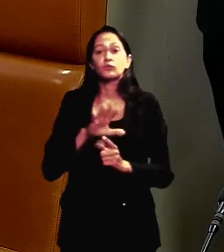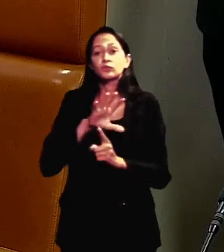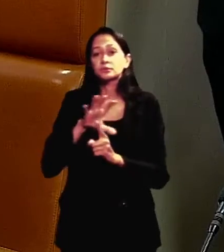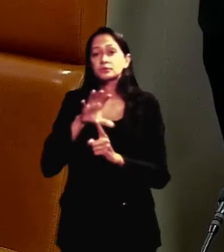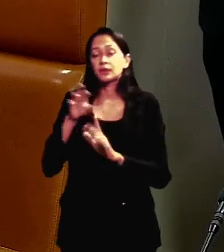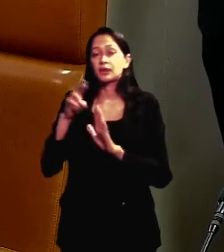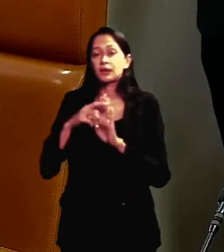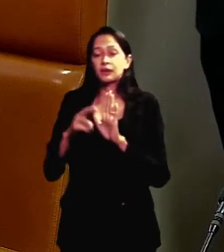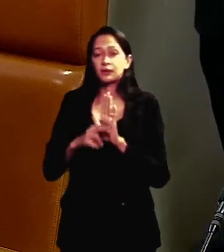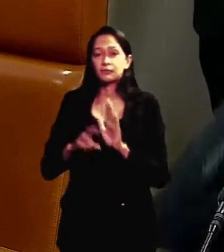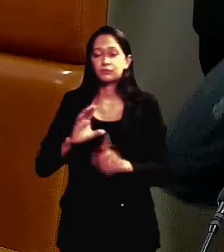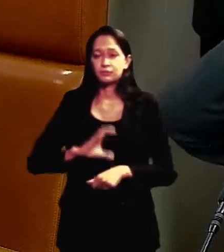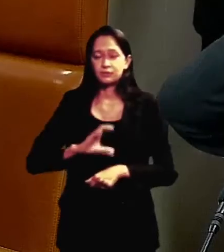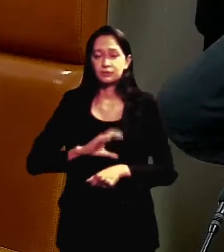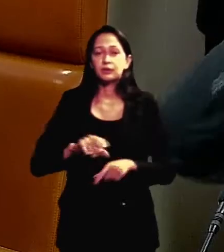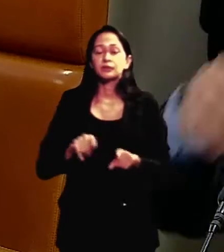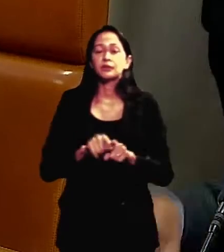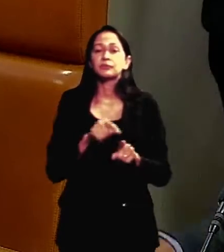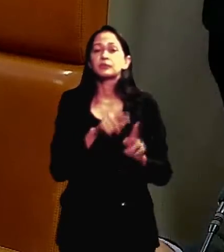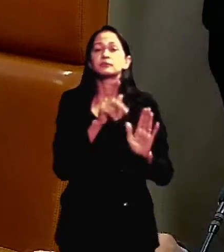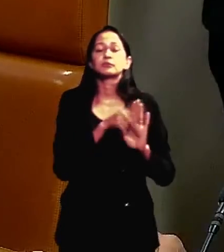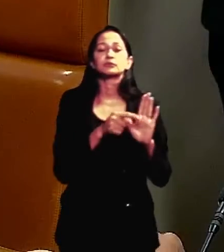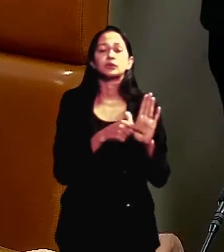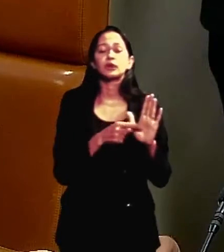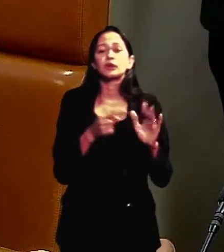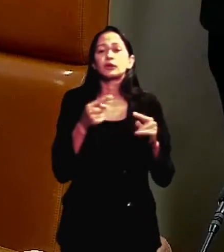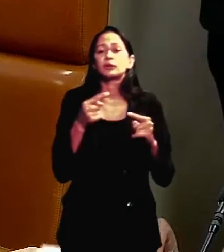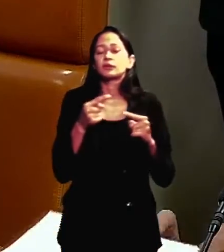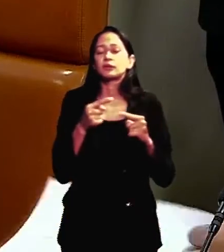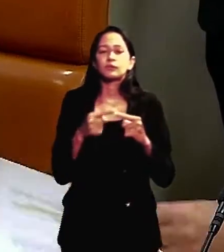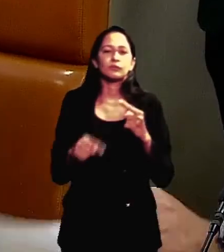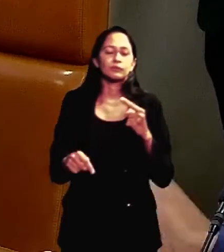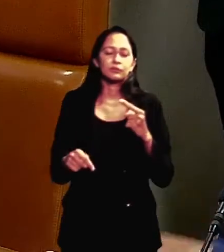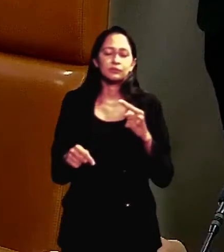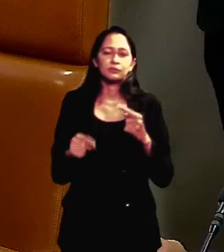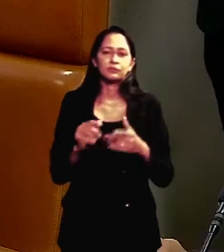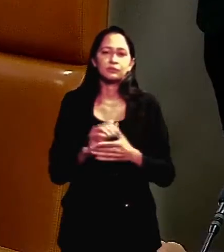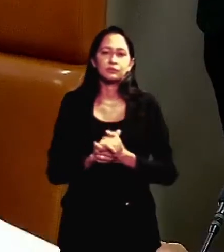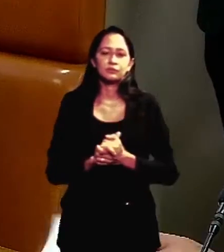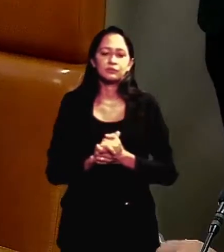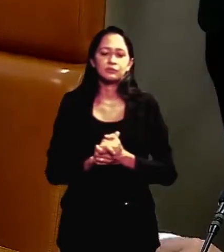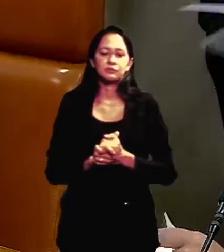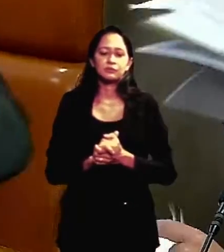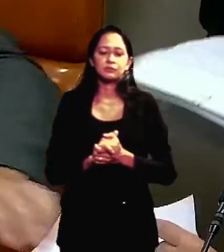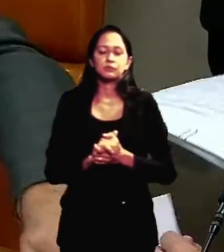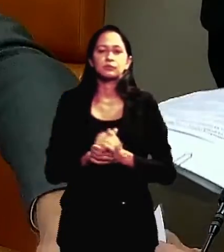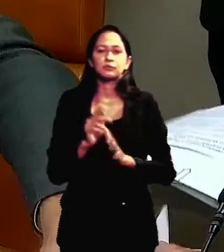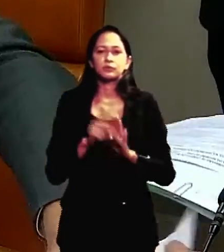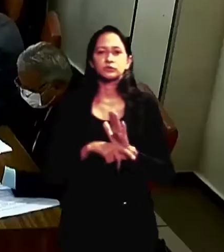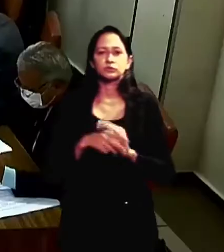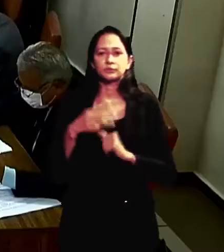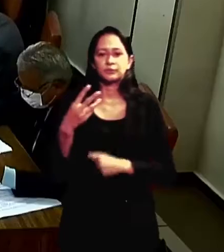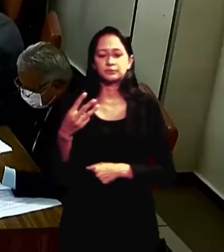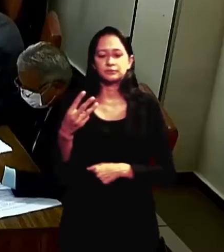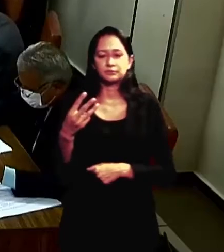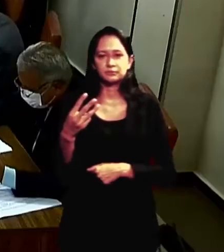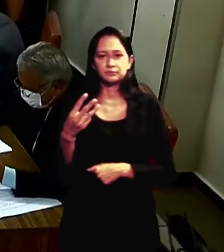portuguesa e também fere, né, o que já dispõe. Estamos falando do projeto número 3 aqui,